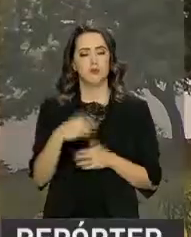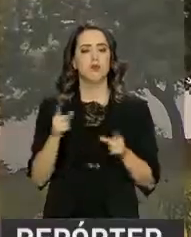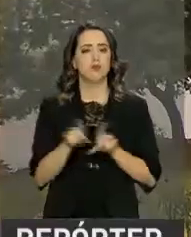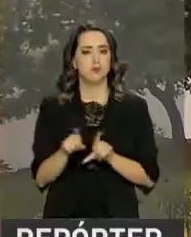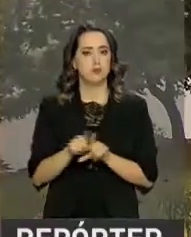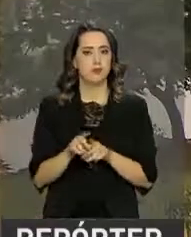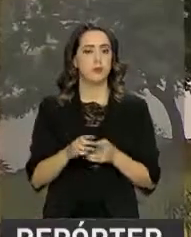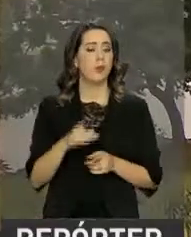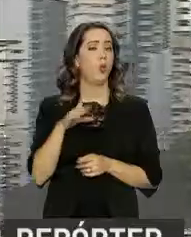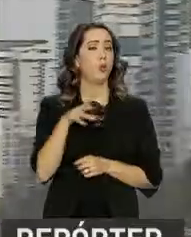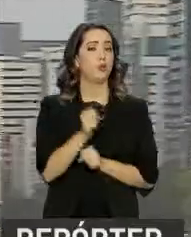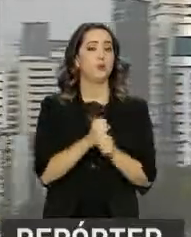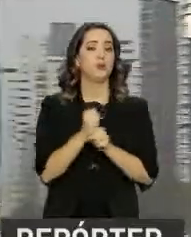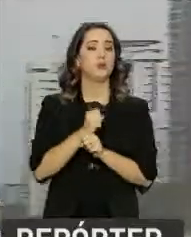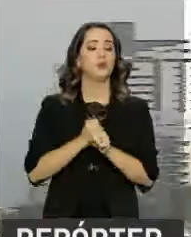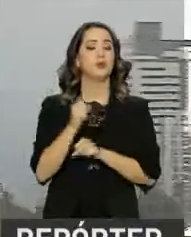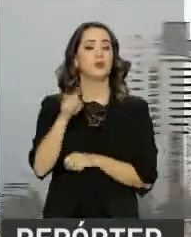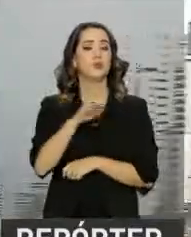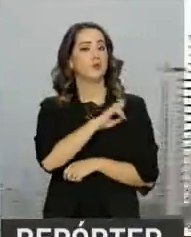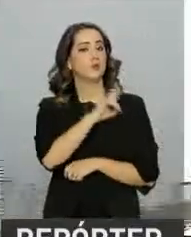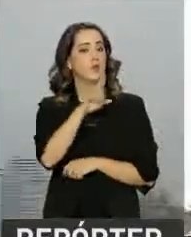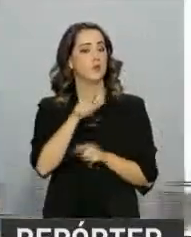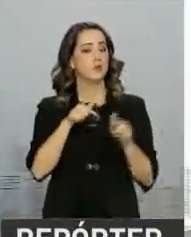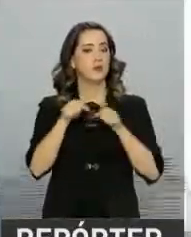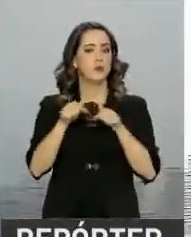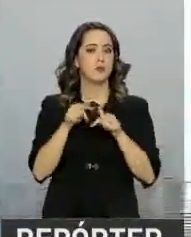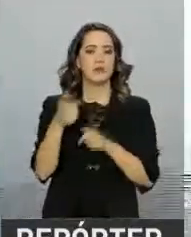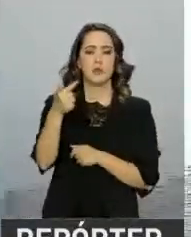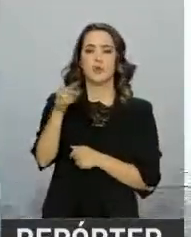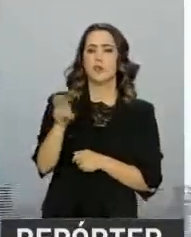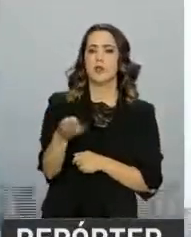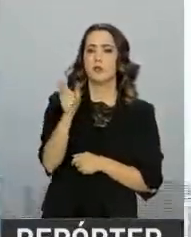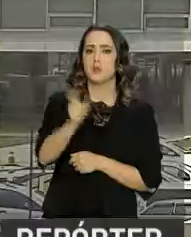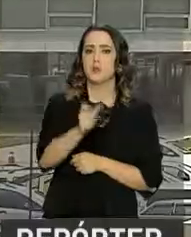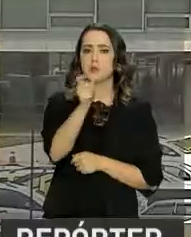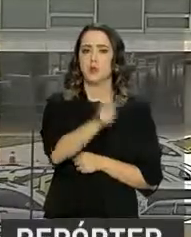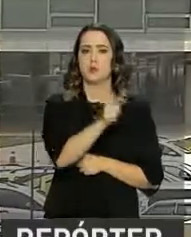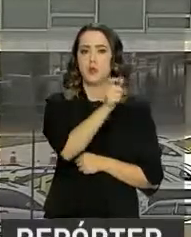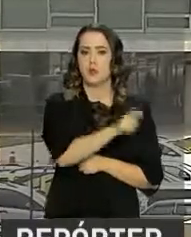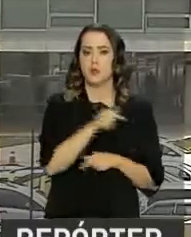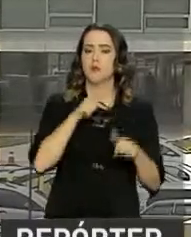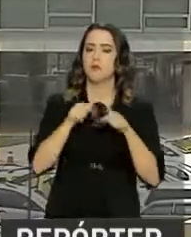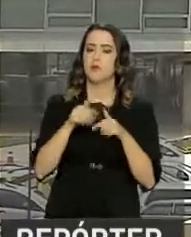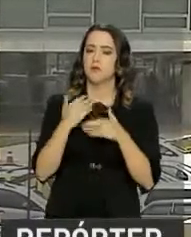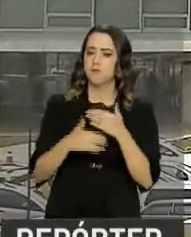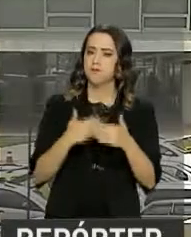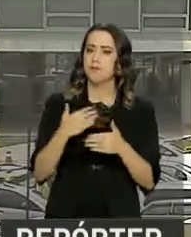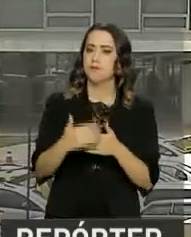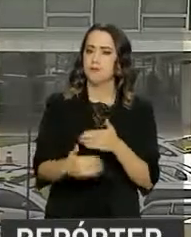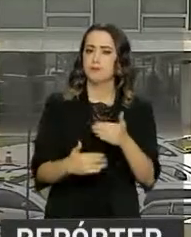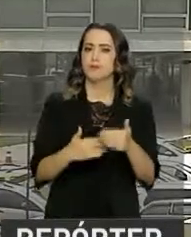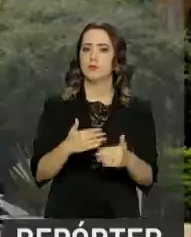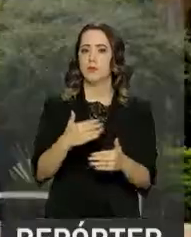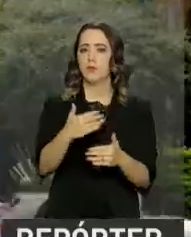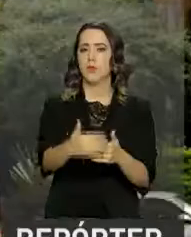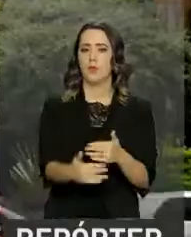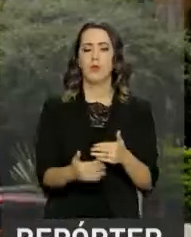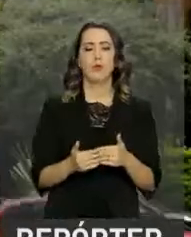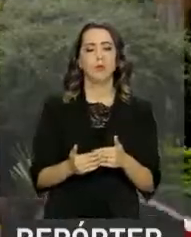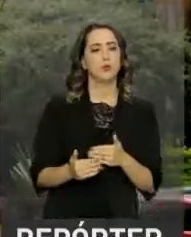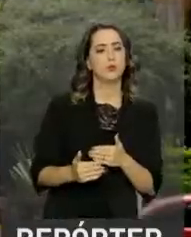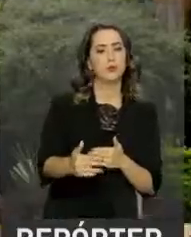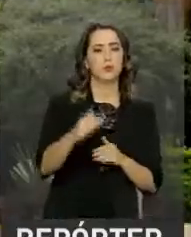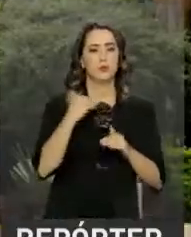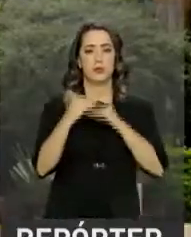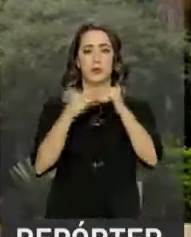Por ano, o setor de turismo é responsável pelo emprego de 7 milhões de brasileiros. E o crescimento dos números do setor não param por aí.